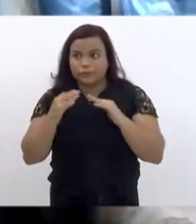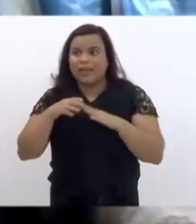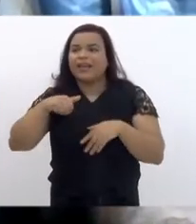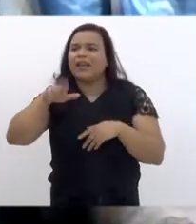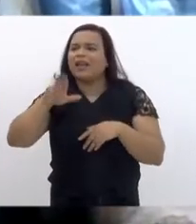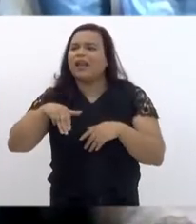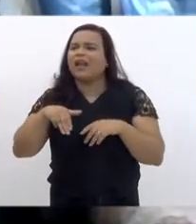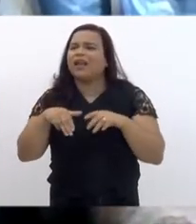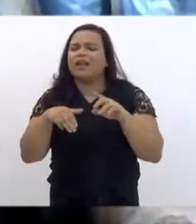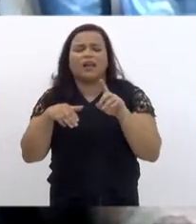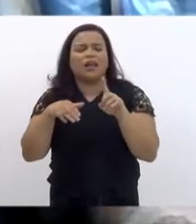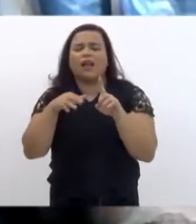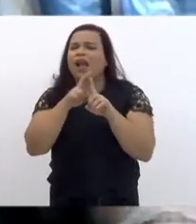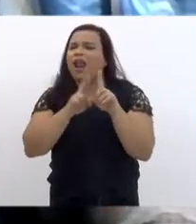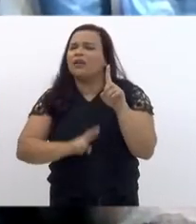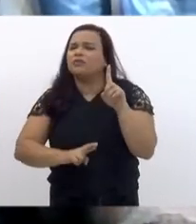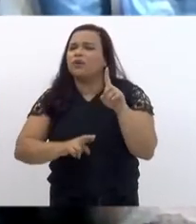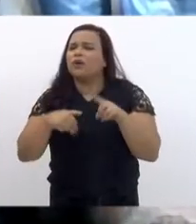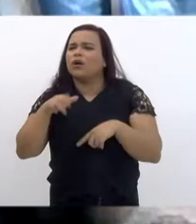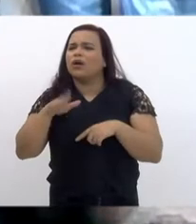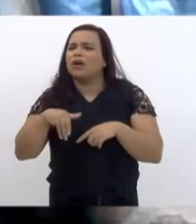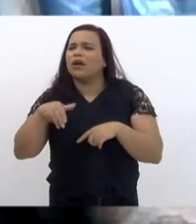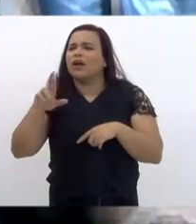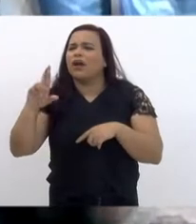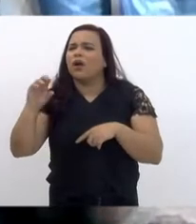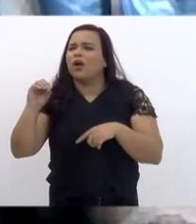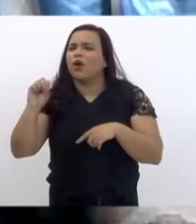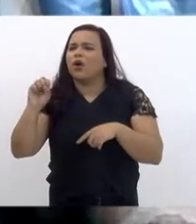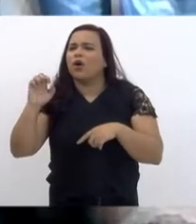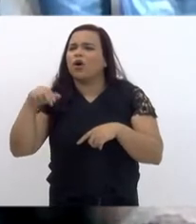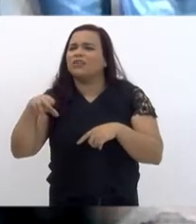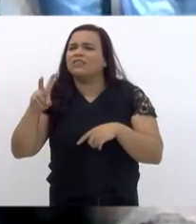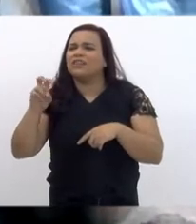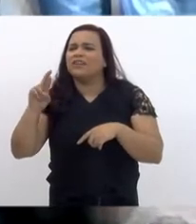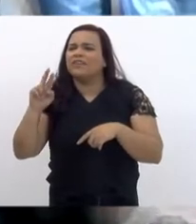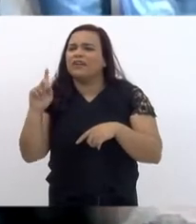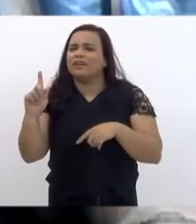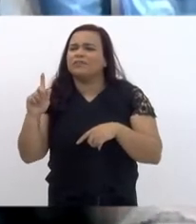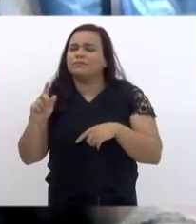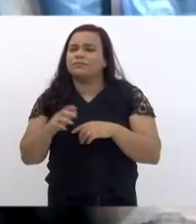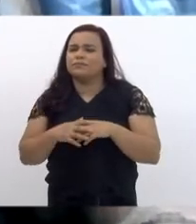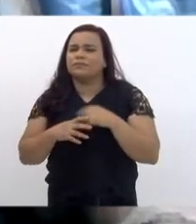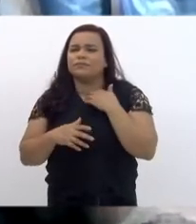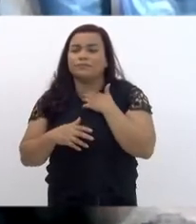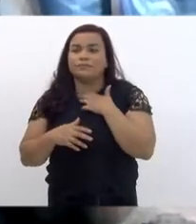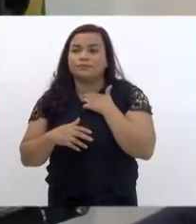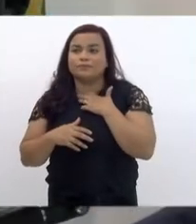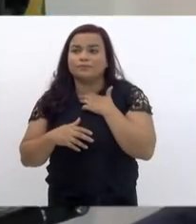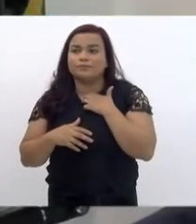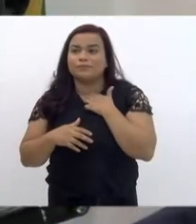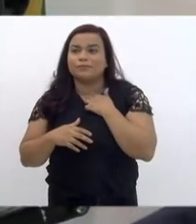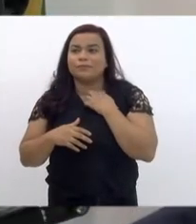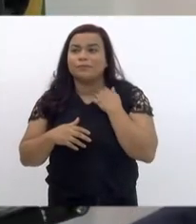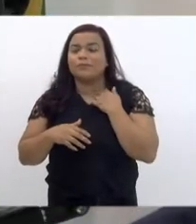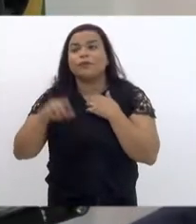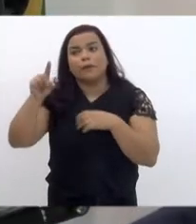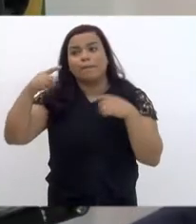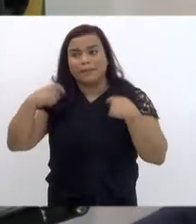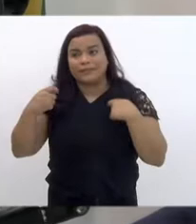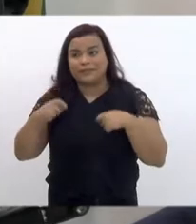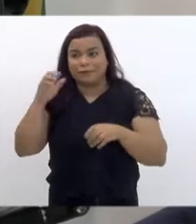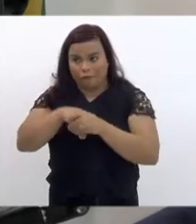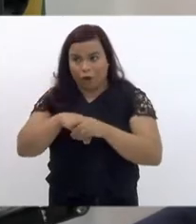relator? É o Rosenberg? Deputado Marcos Miller. Aí, Vossa Excelência, tem que dar o voto em separado e colocamos em